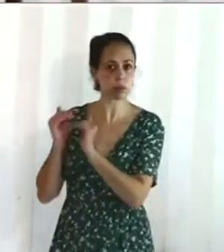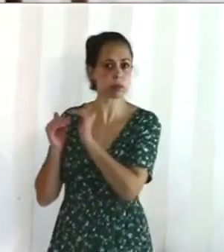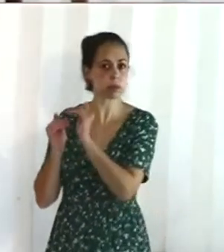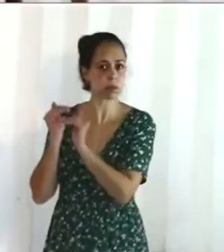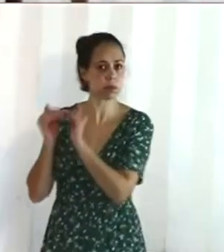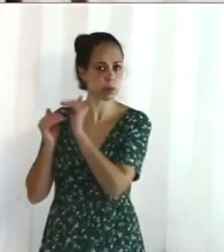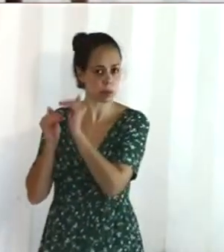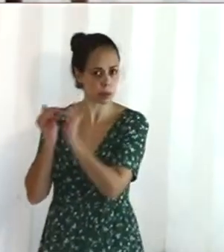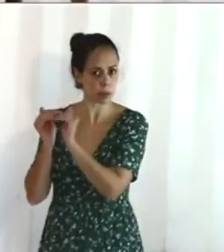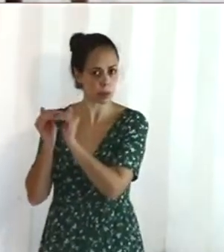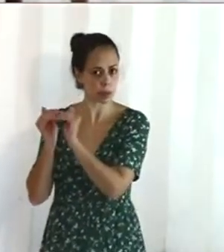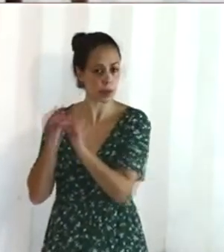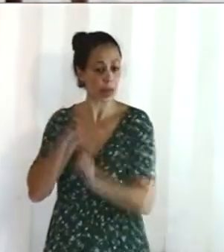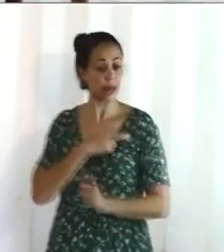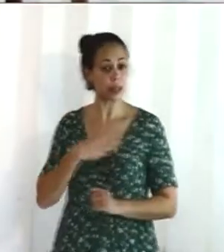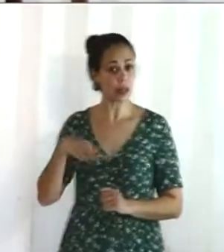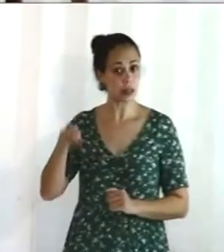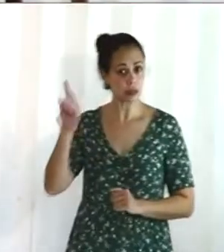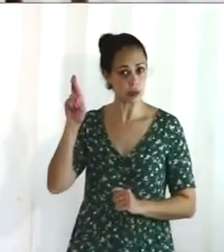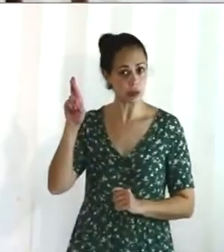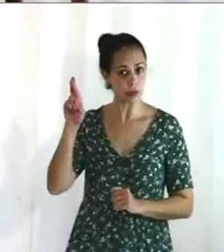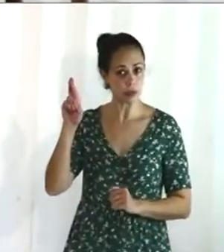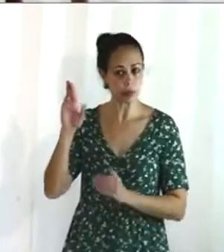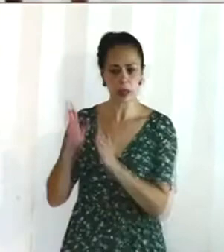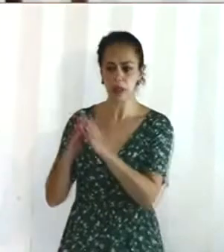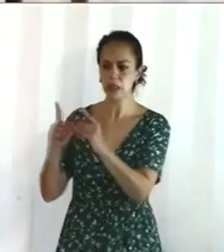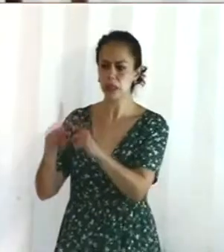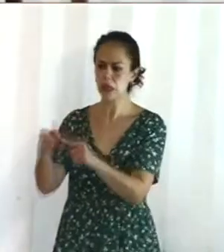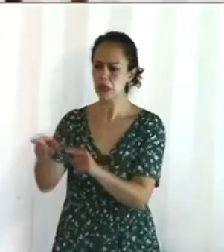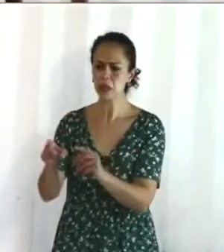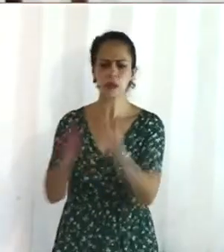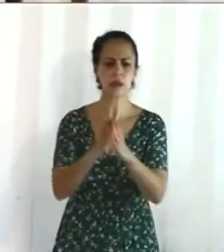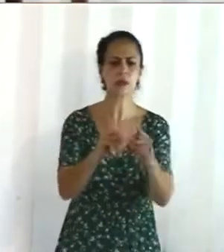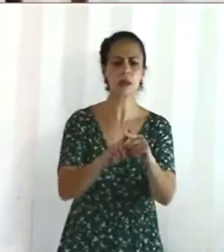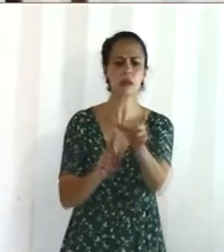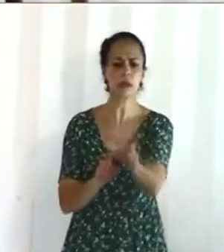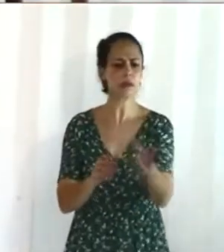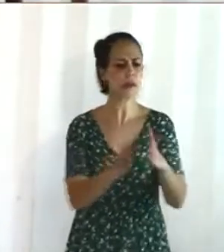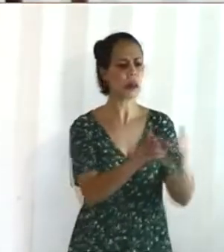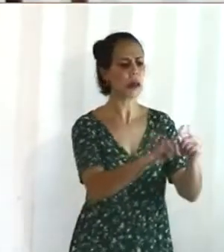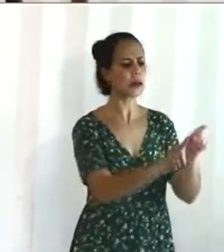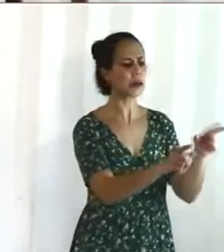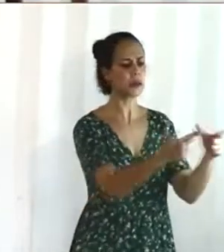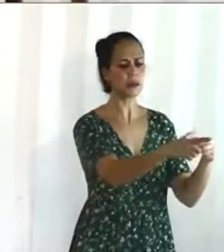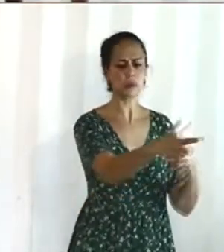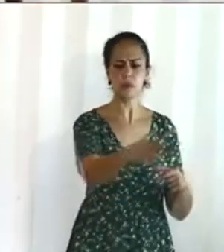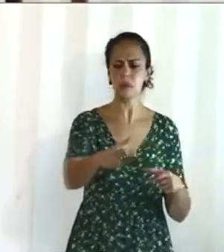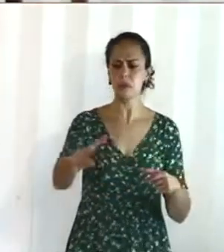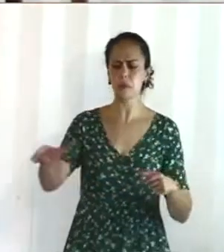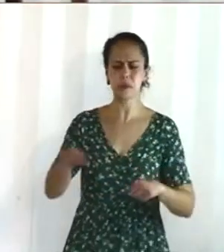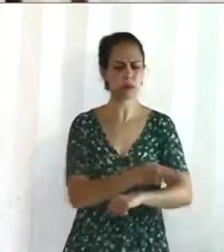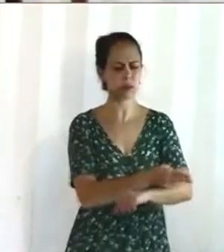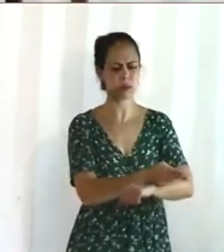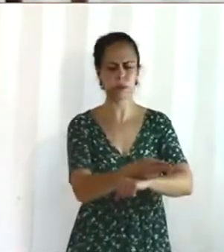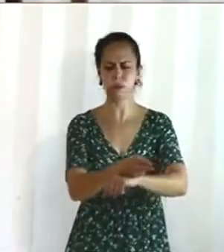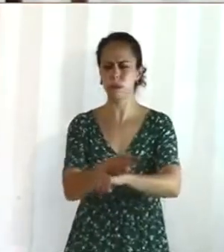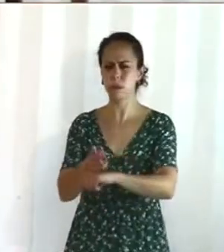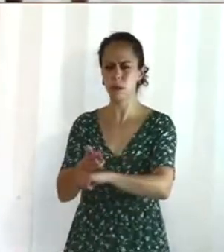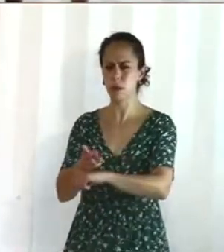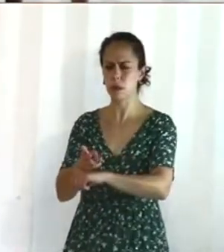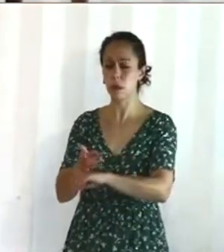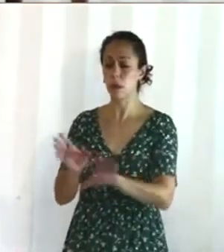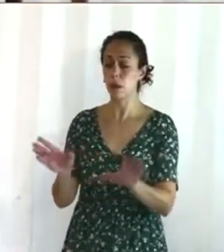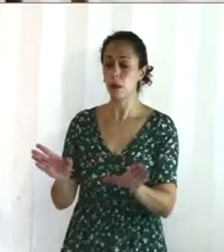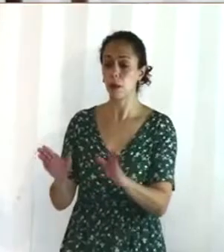religioso nas igrejas. João então se levanta para combater essas coisas. João está no final da